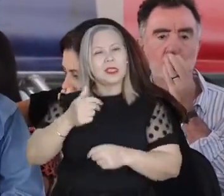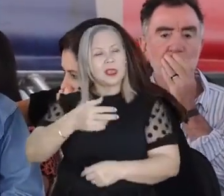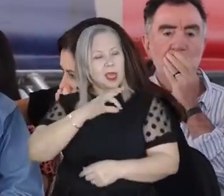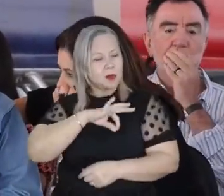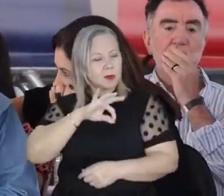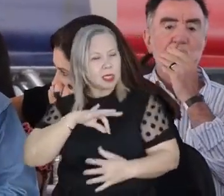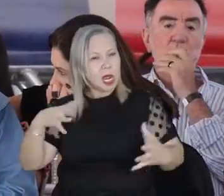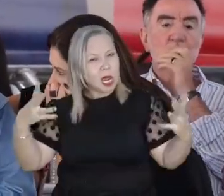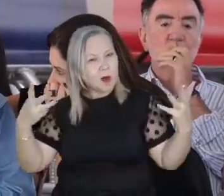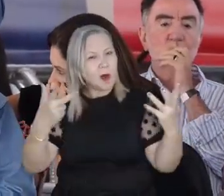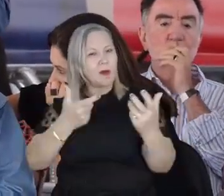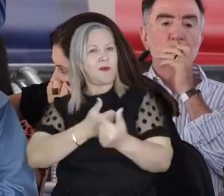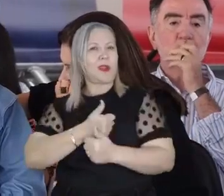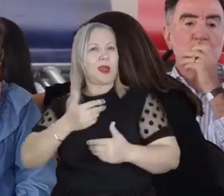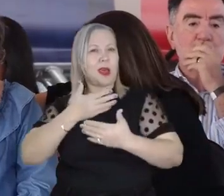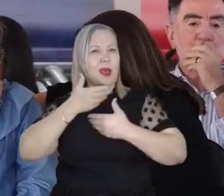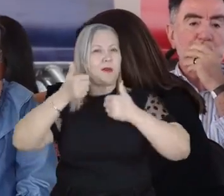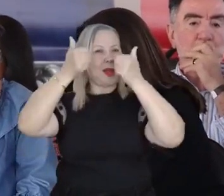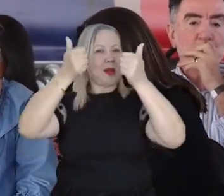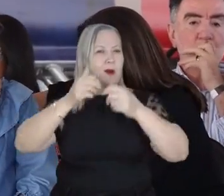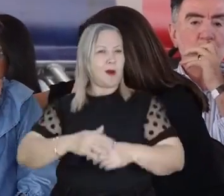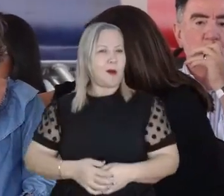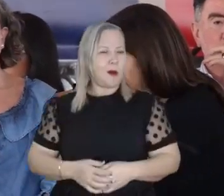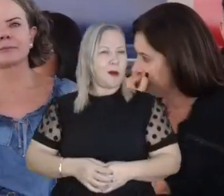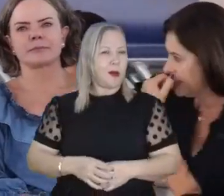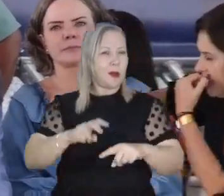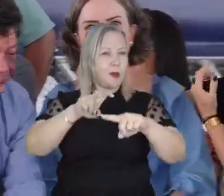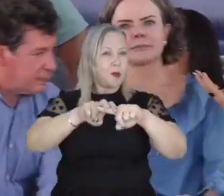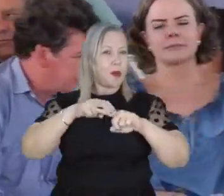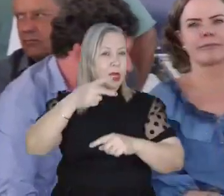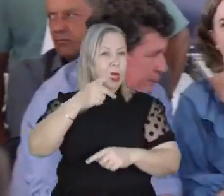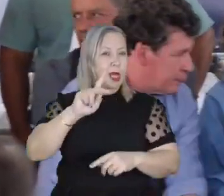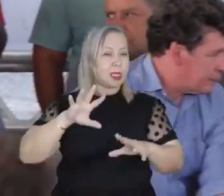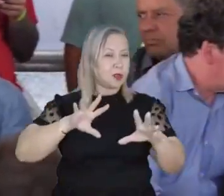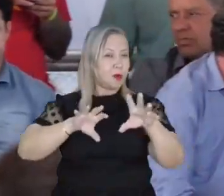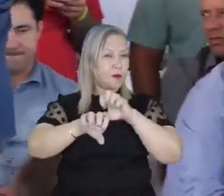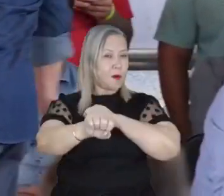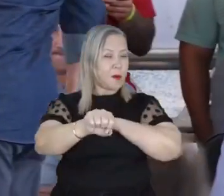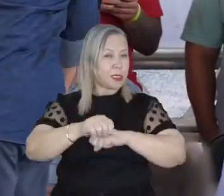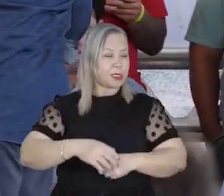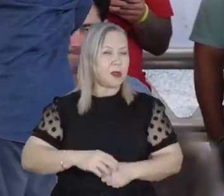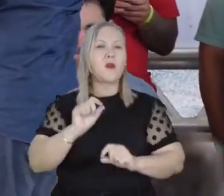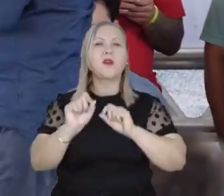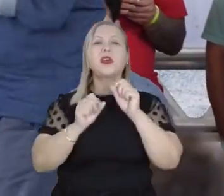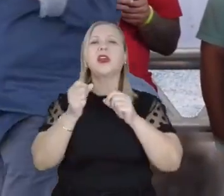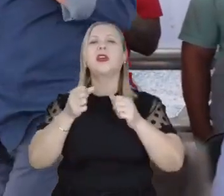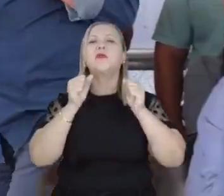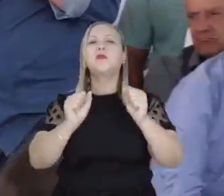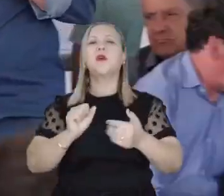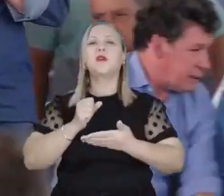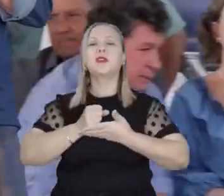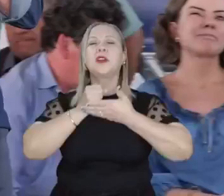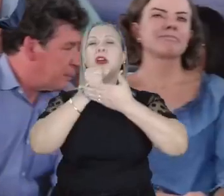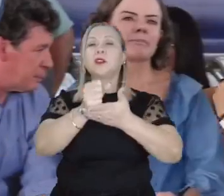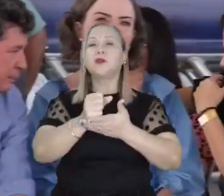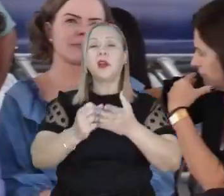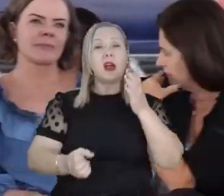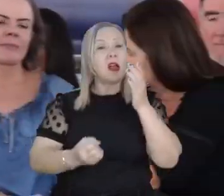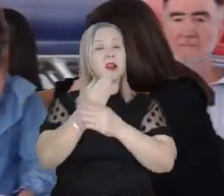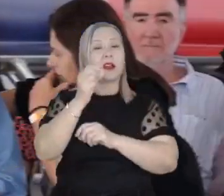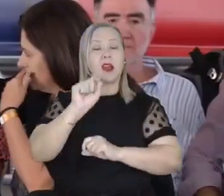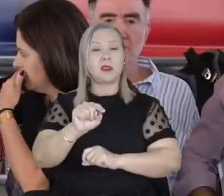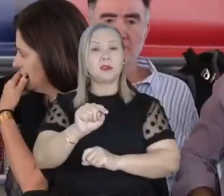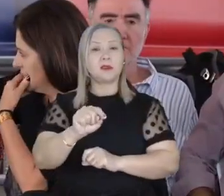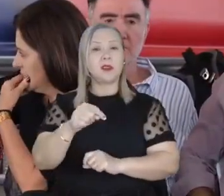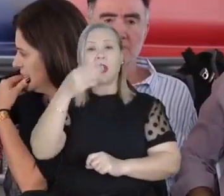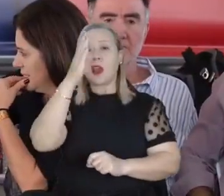sua formação. Olha, quem é que pode ajudar a gerar isso? É o Estado, é o governo. Depois que a